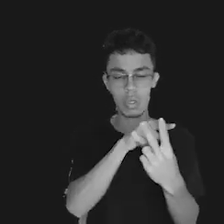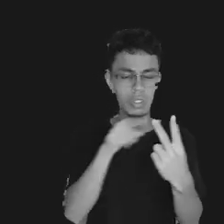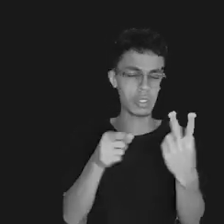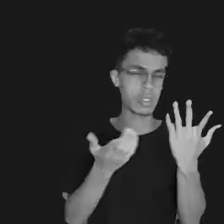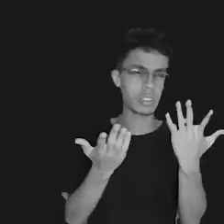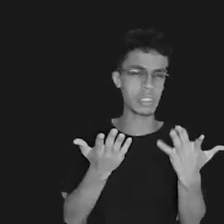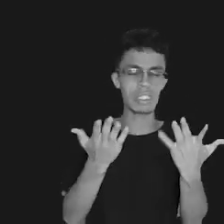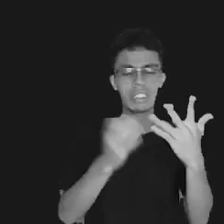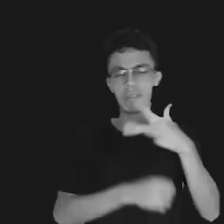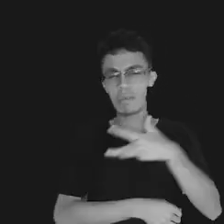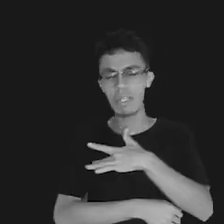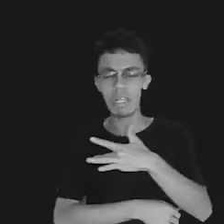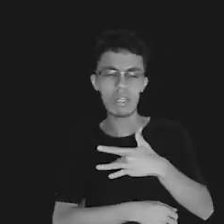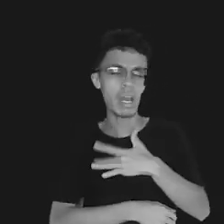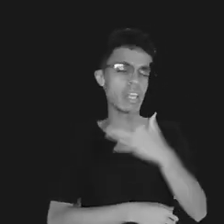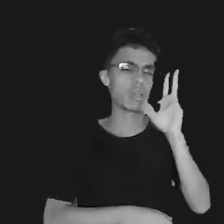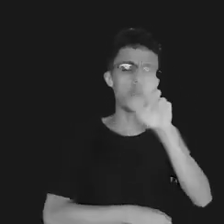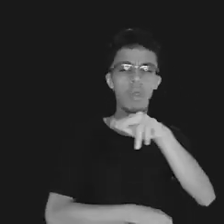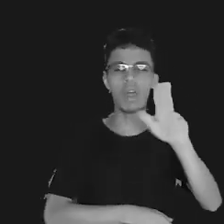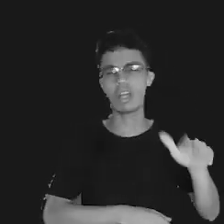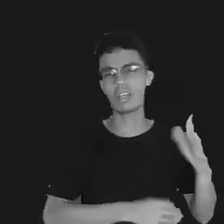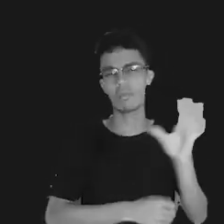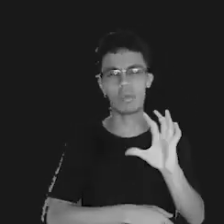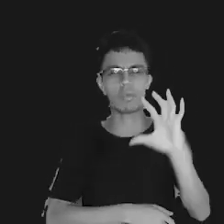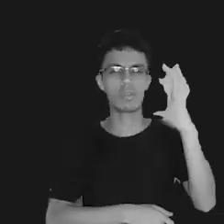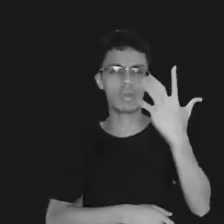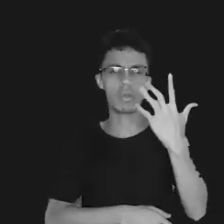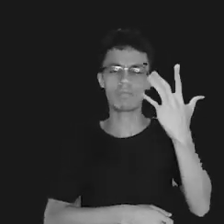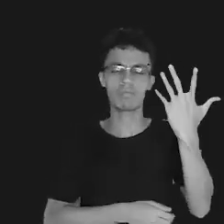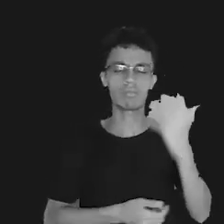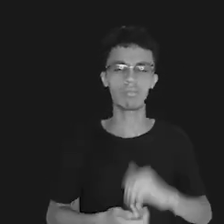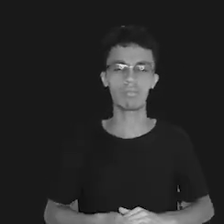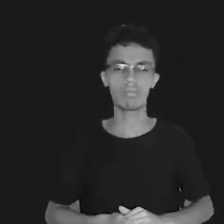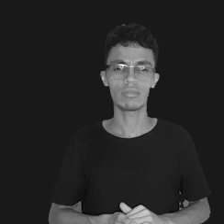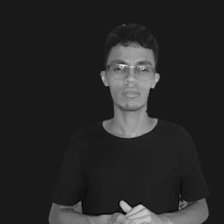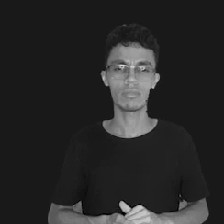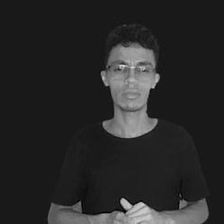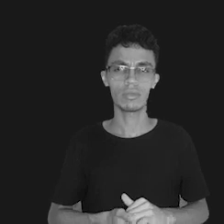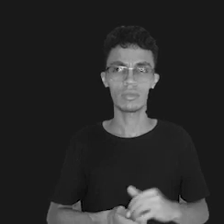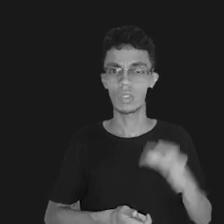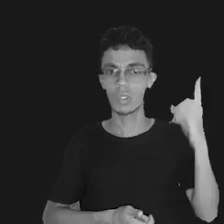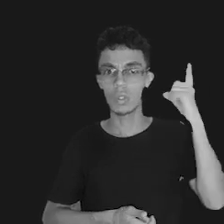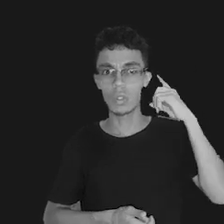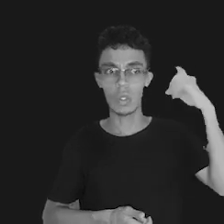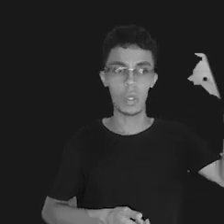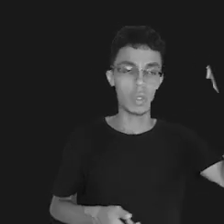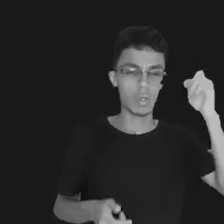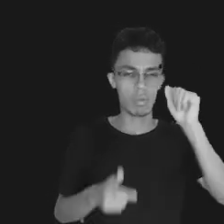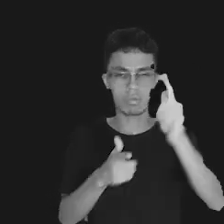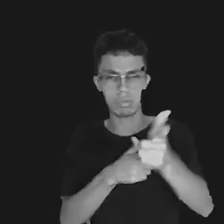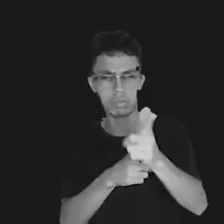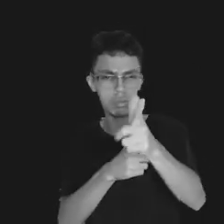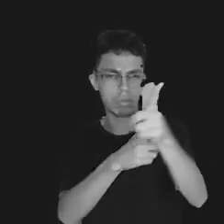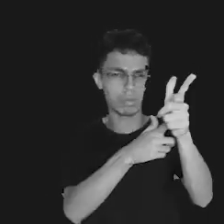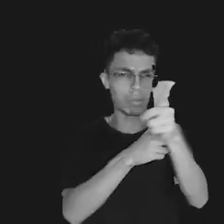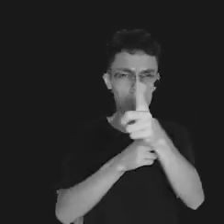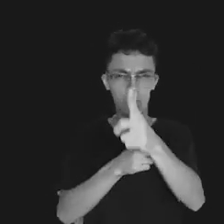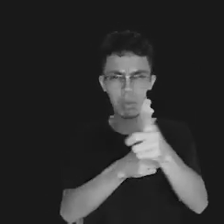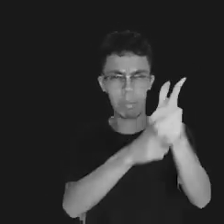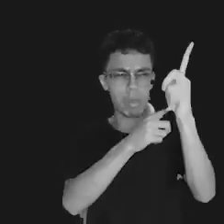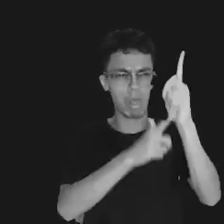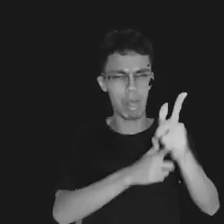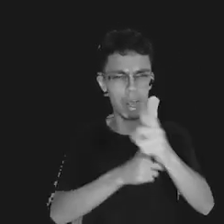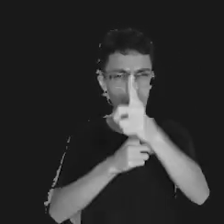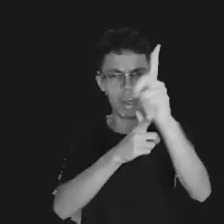clemência. Isso nunca é possível. Nunca. Ruído surdo de metralhadoras.